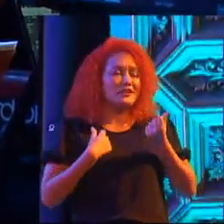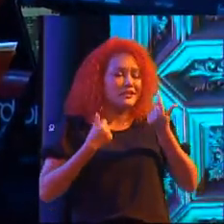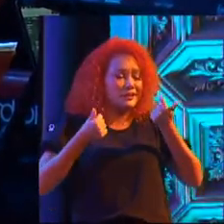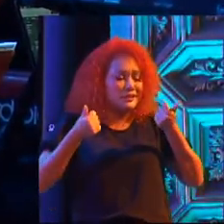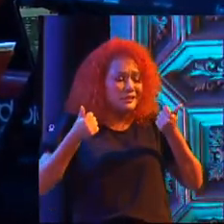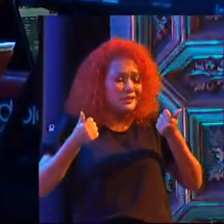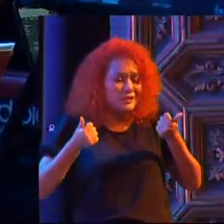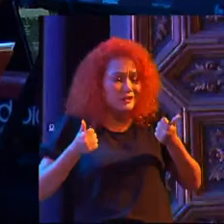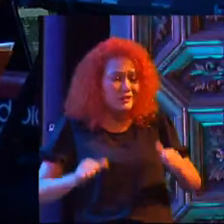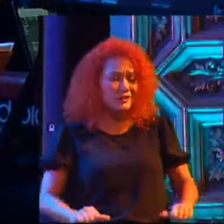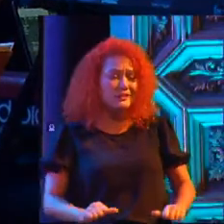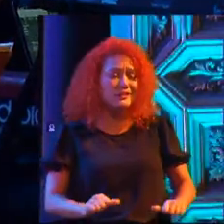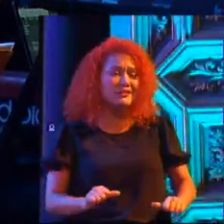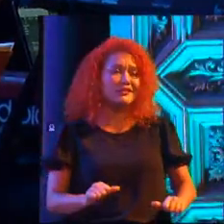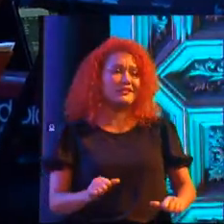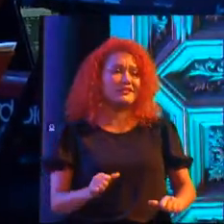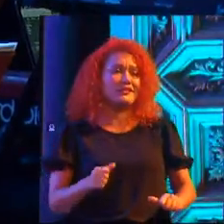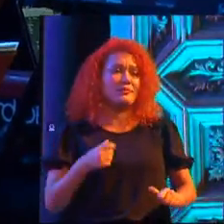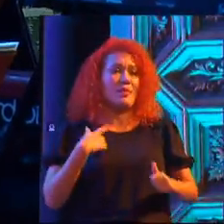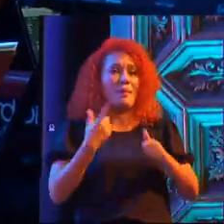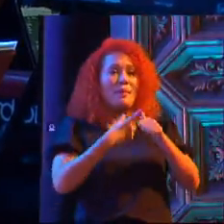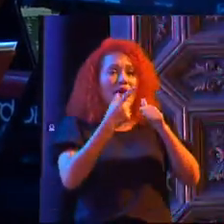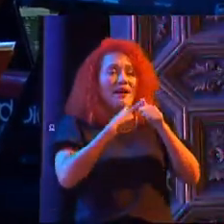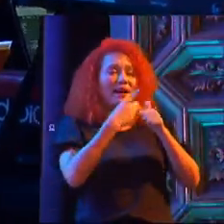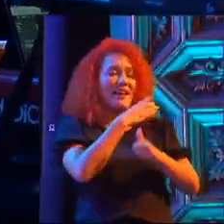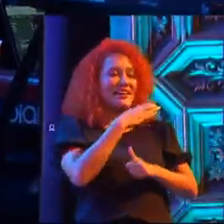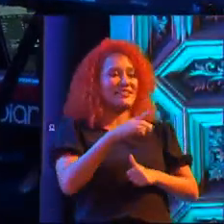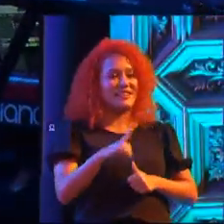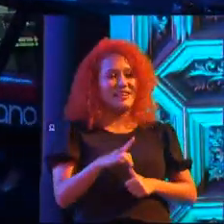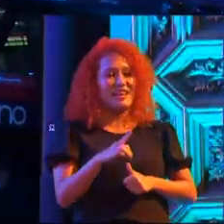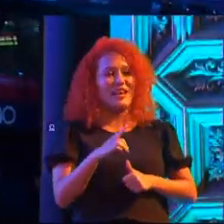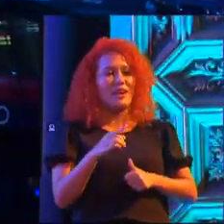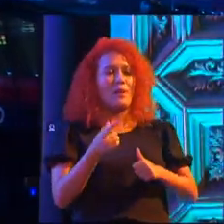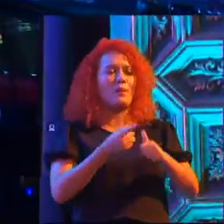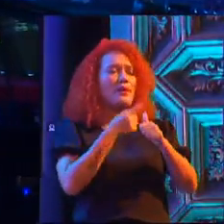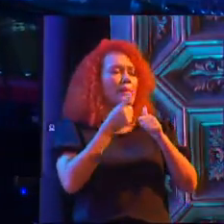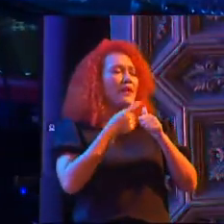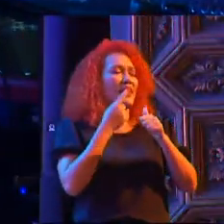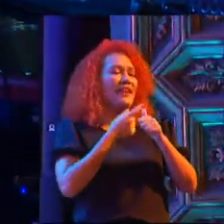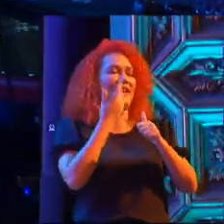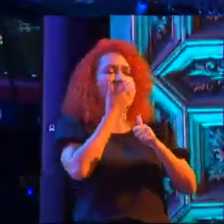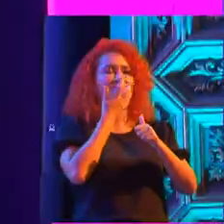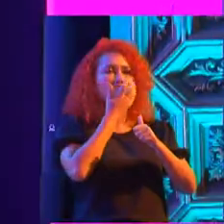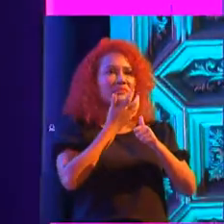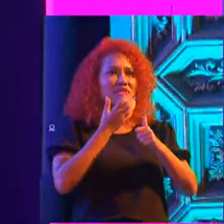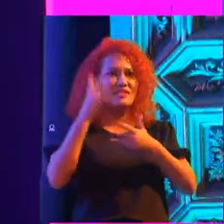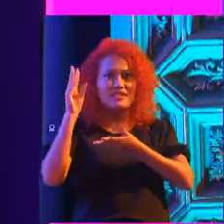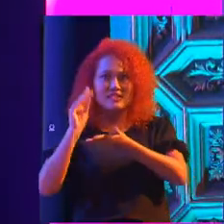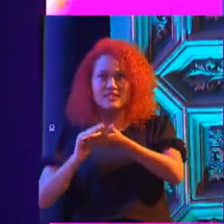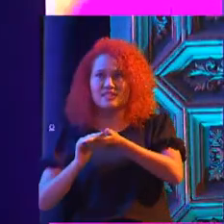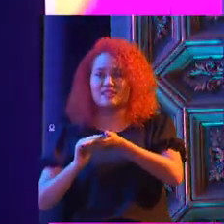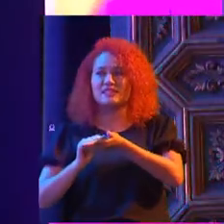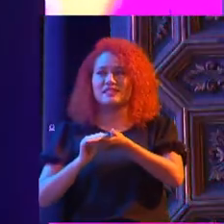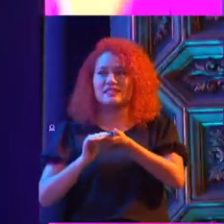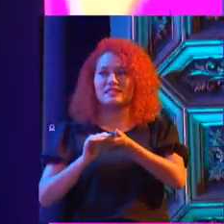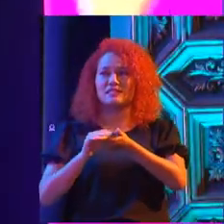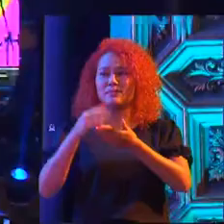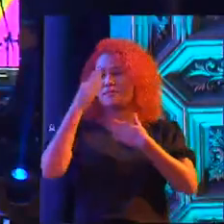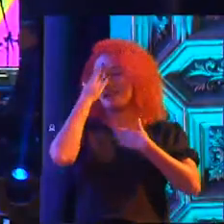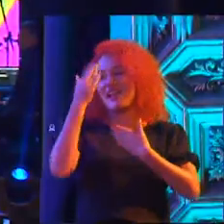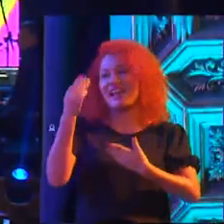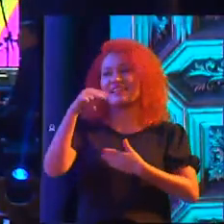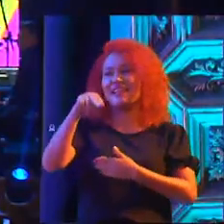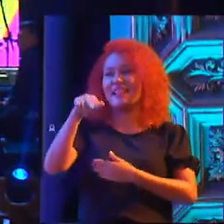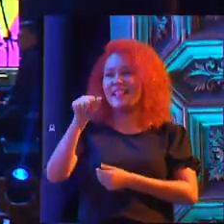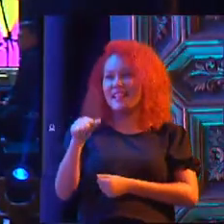primeiro trabalho, meu primeiro trabalho autoral, meu primeiro trabalho de gravação. Agradeço o Ná, que está aqui